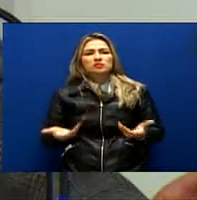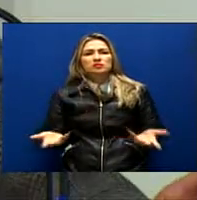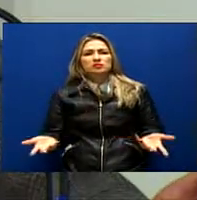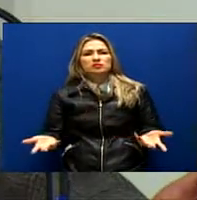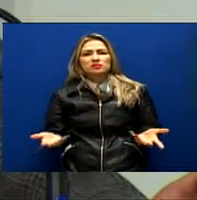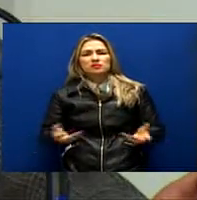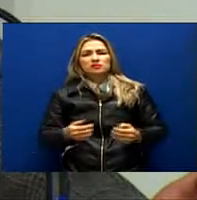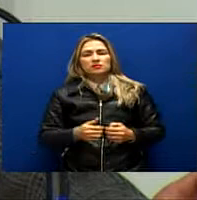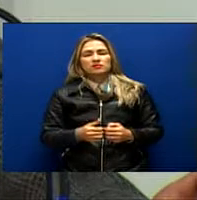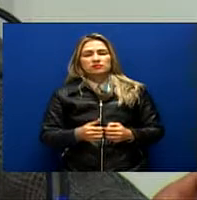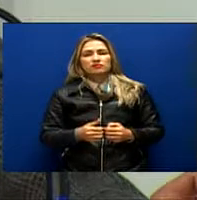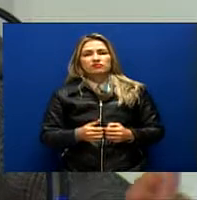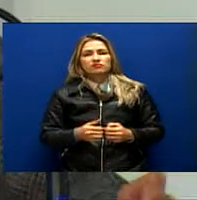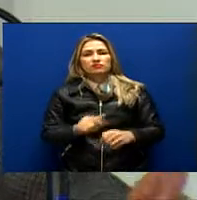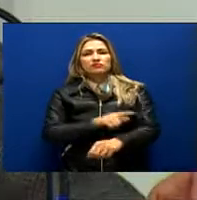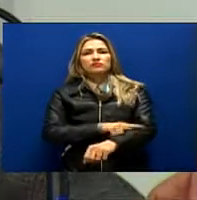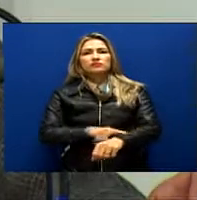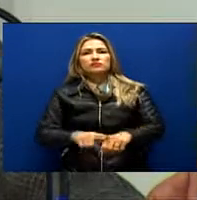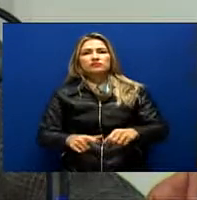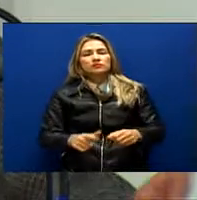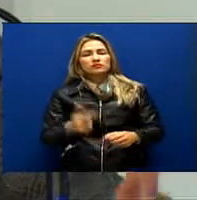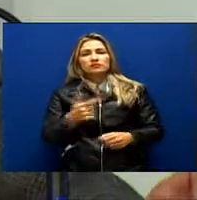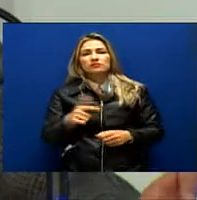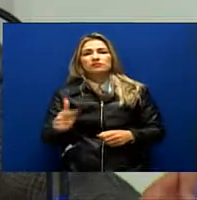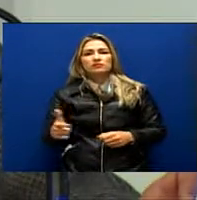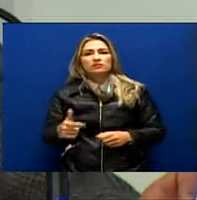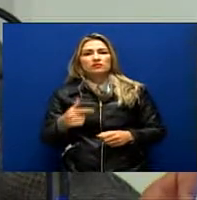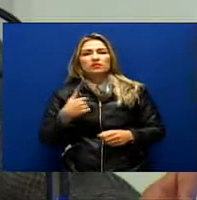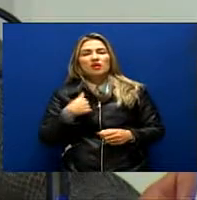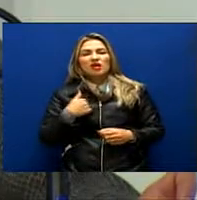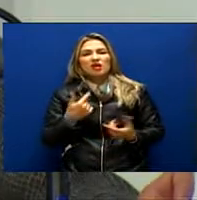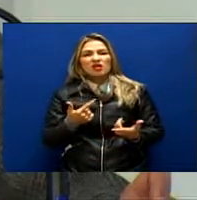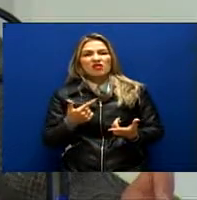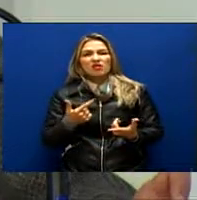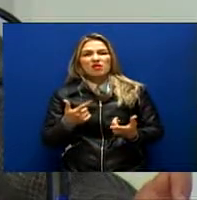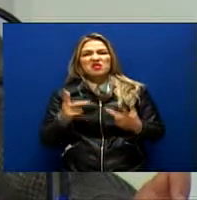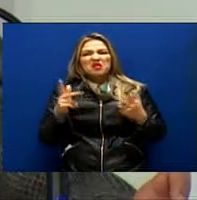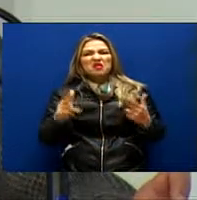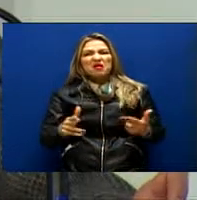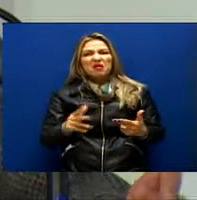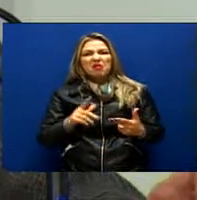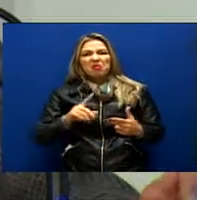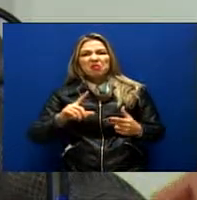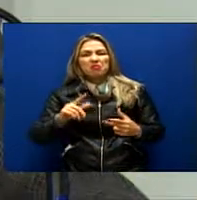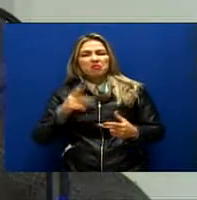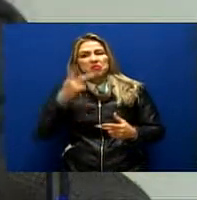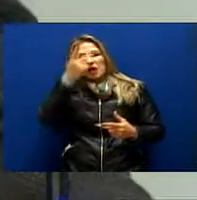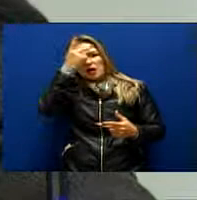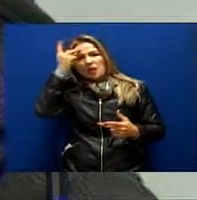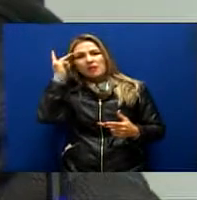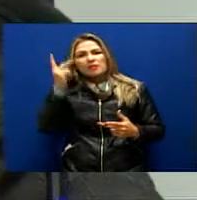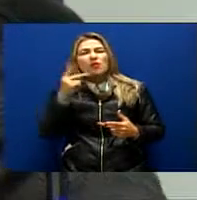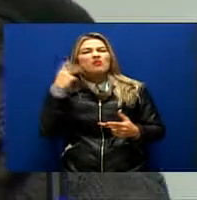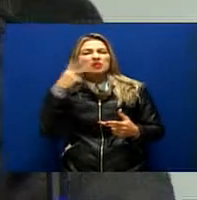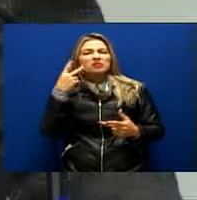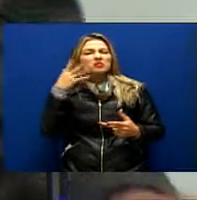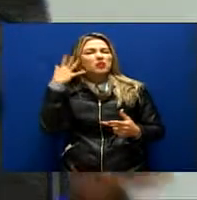não deveria ter sido feito, porque eu não faço isso com ninguém, nenhum dos senhores e nem das